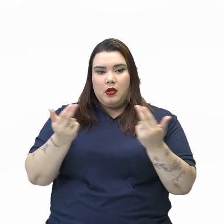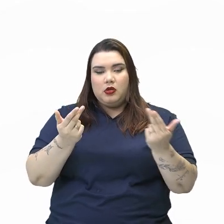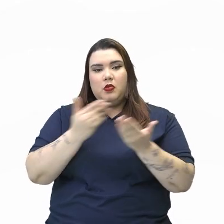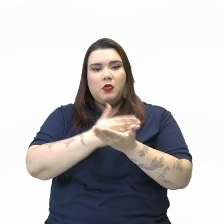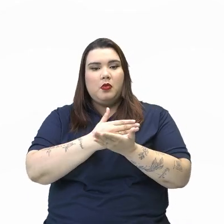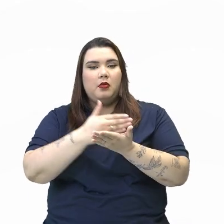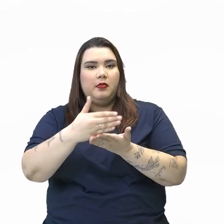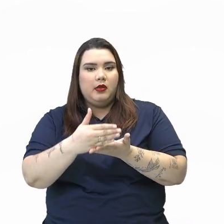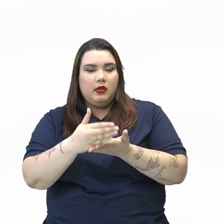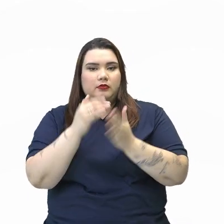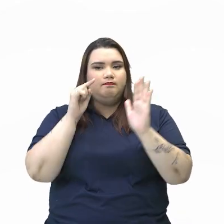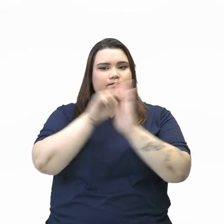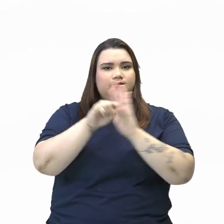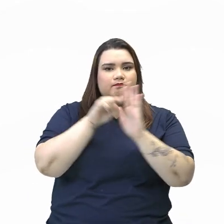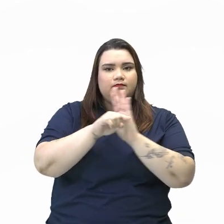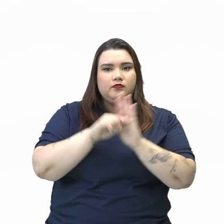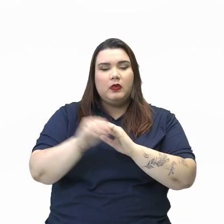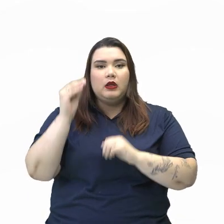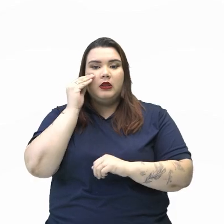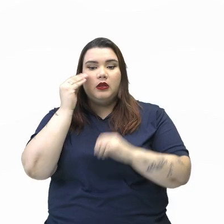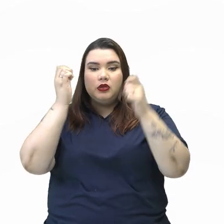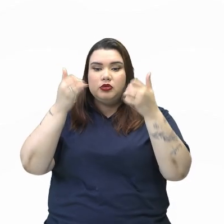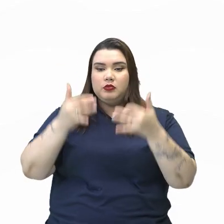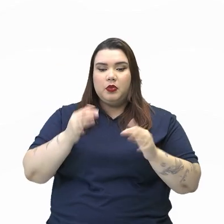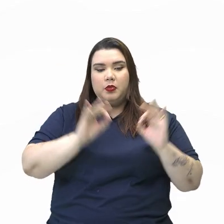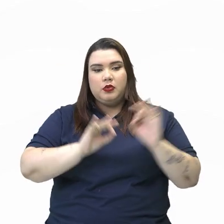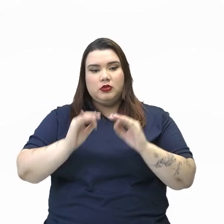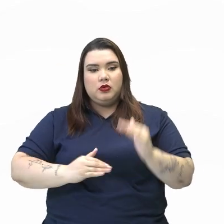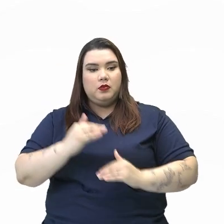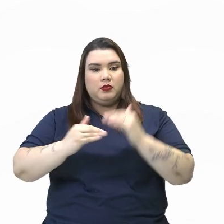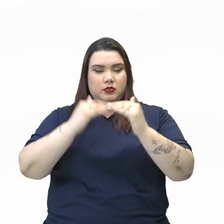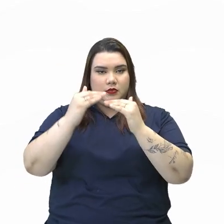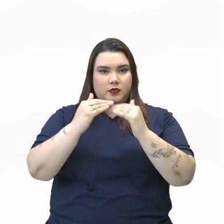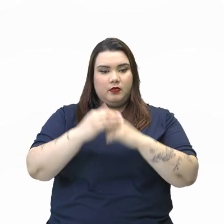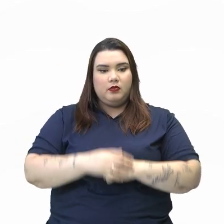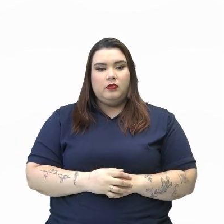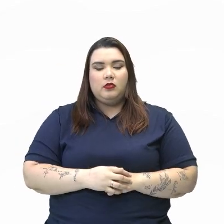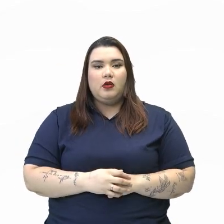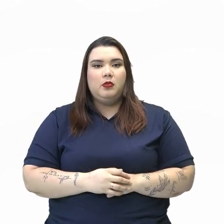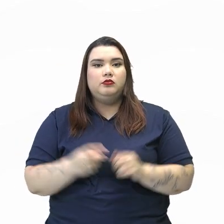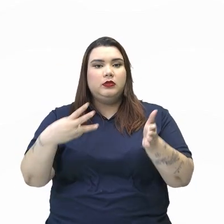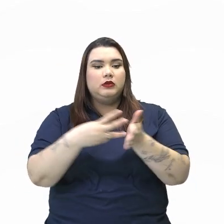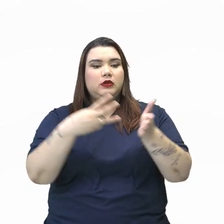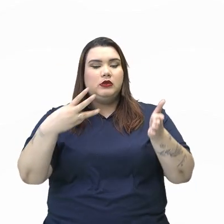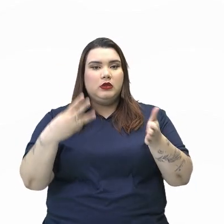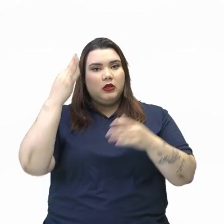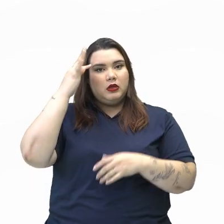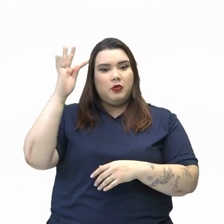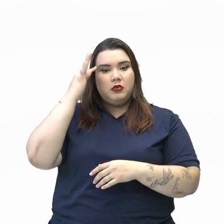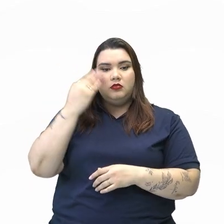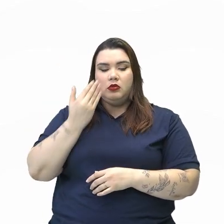começaram a questionar e tentar explicar o processo da evolução das espécies. Nós temos aí também uma outra teoria,